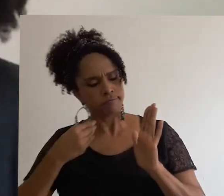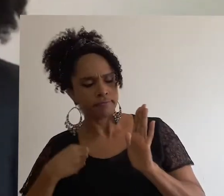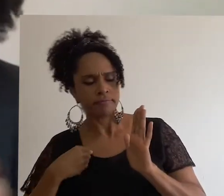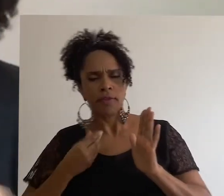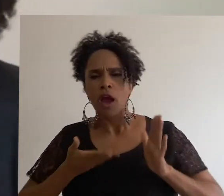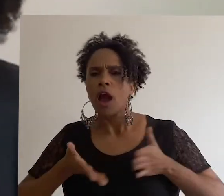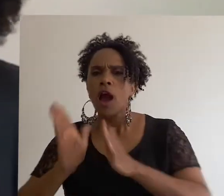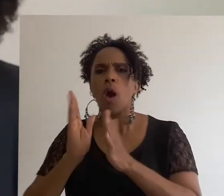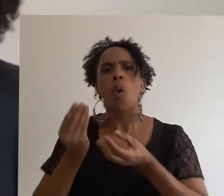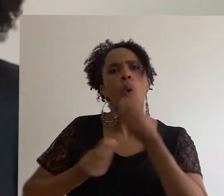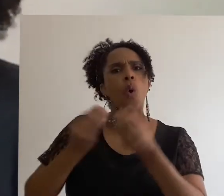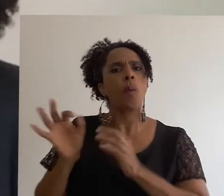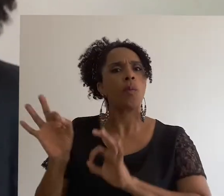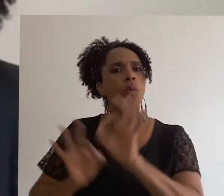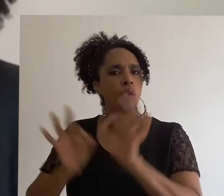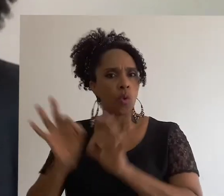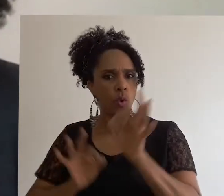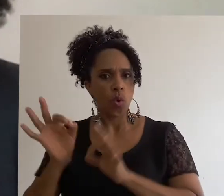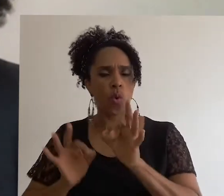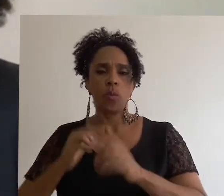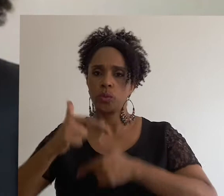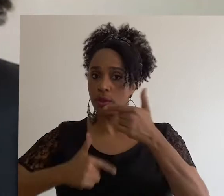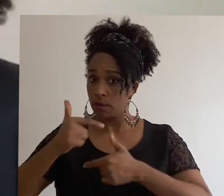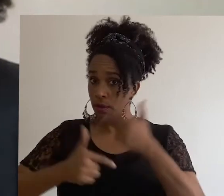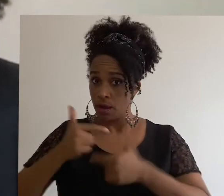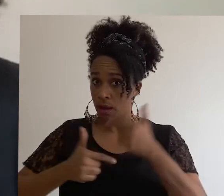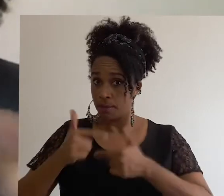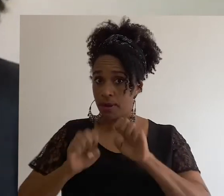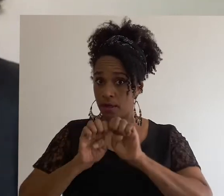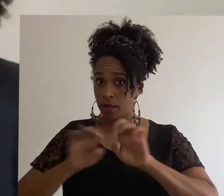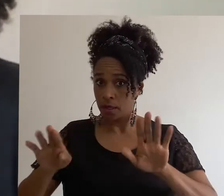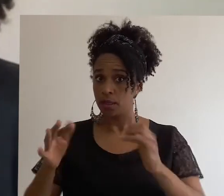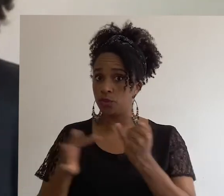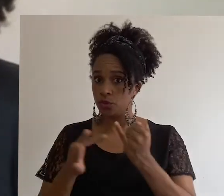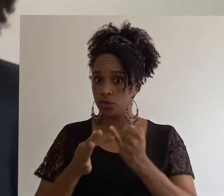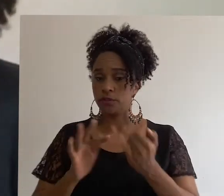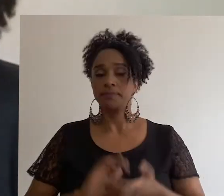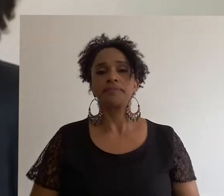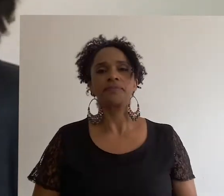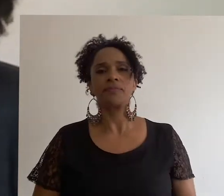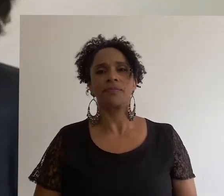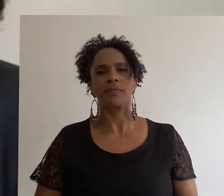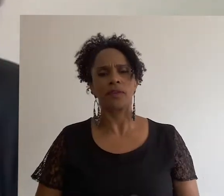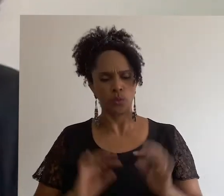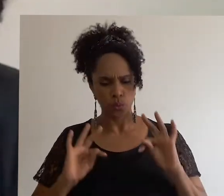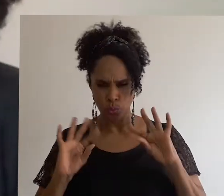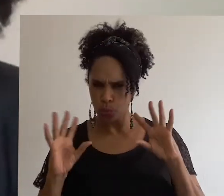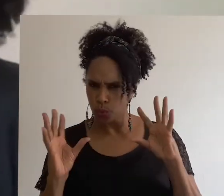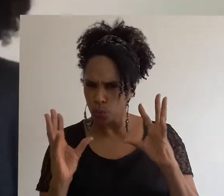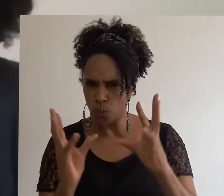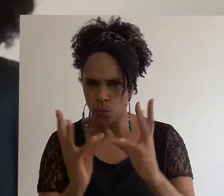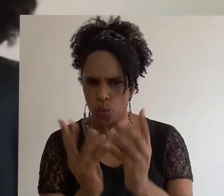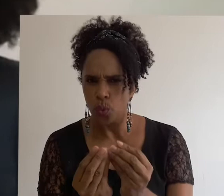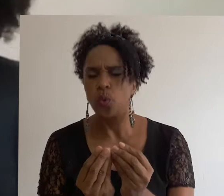de como organizar os fluxos da extensão nesse instituto. Tudo